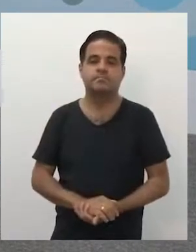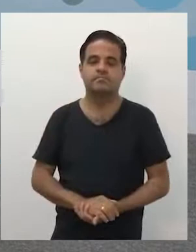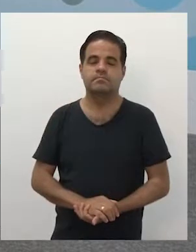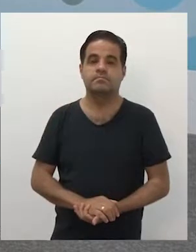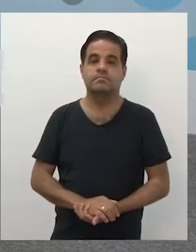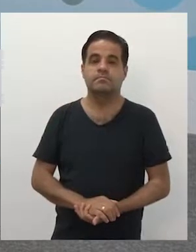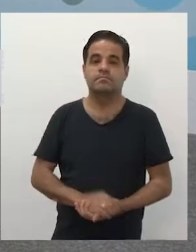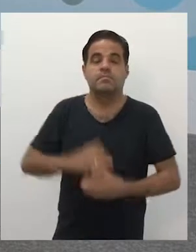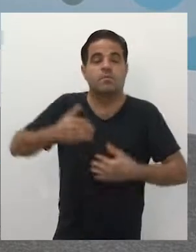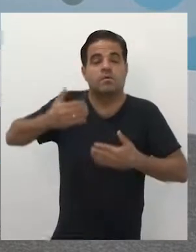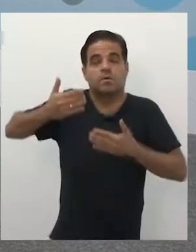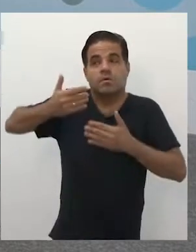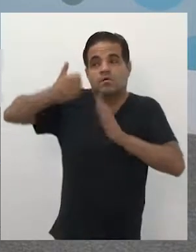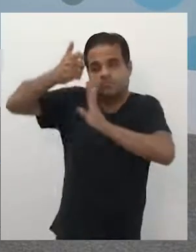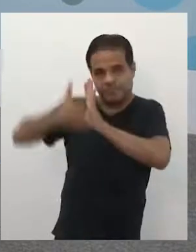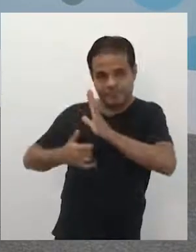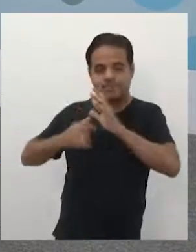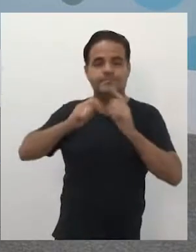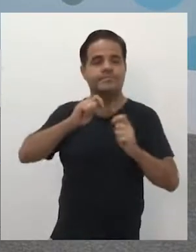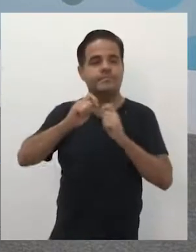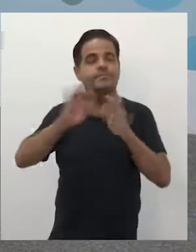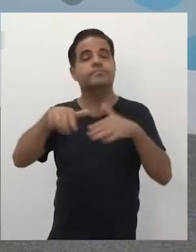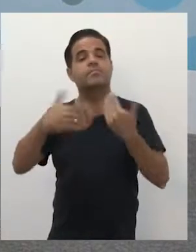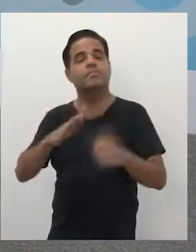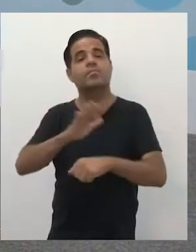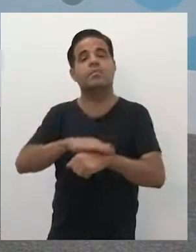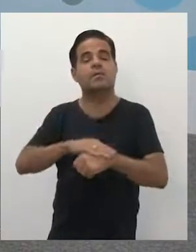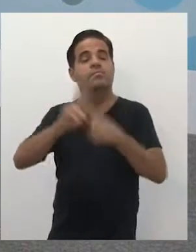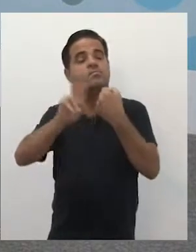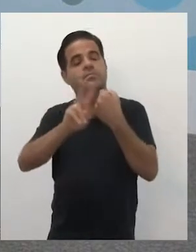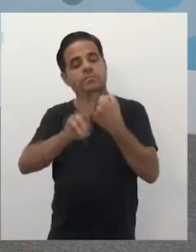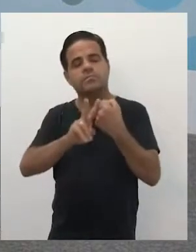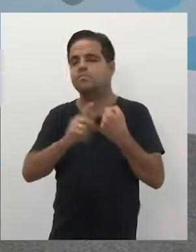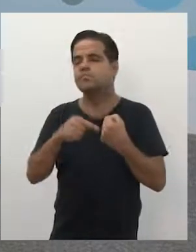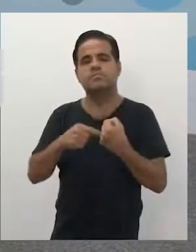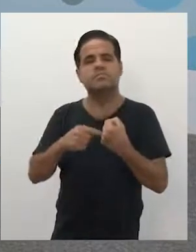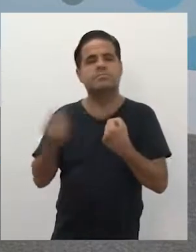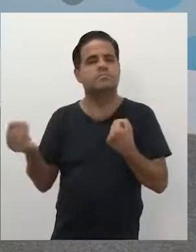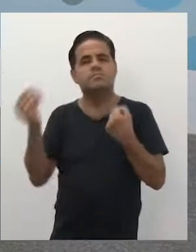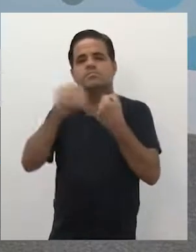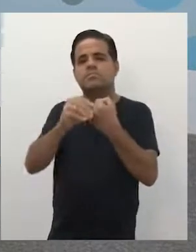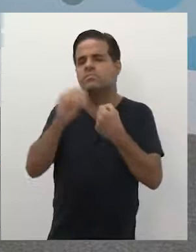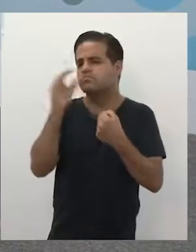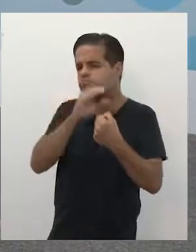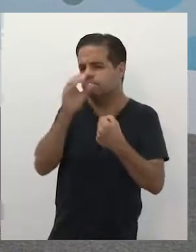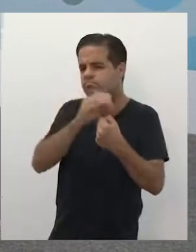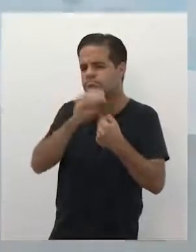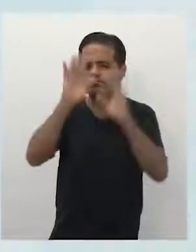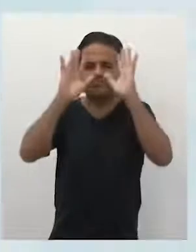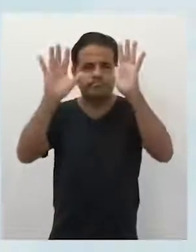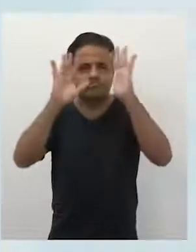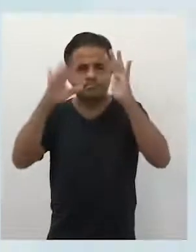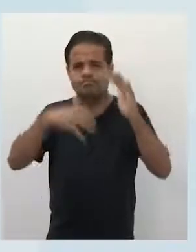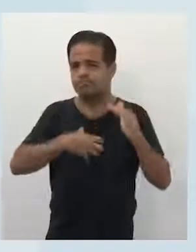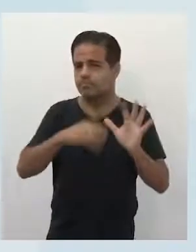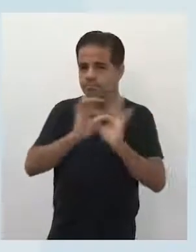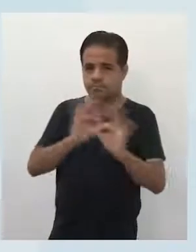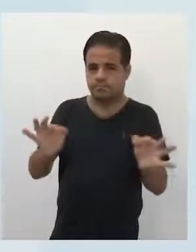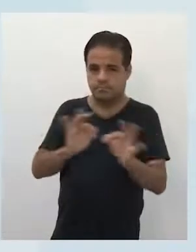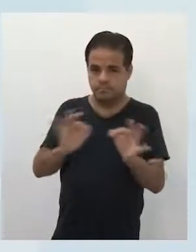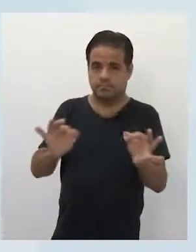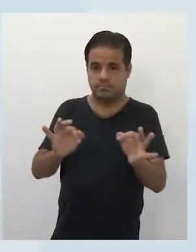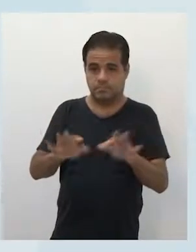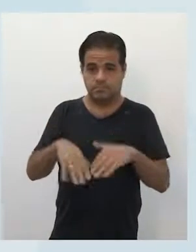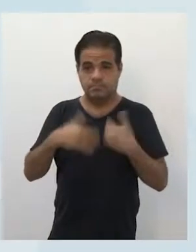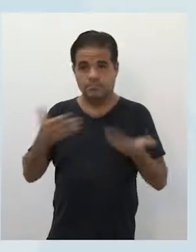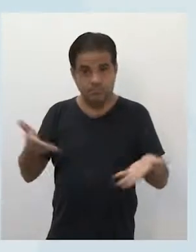No corpo da reportagem, qual o tempo verbal preferencialmente empregado? Rapidinho, a gente vai pensar aqui de forma bem simples neles, tá?